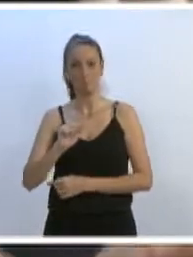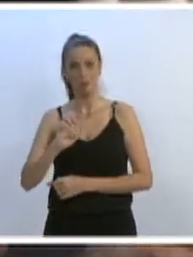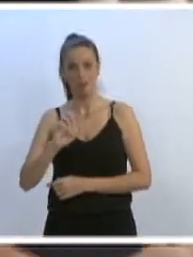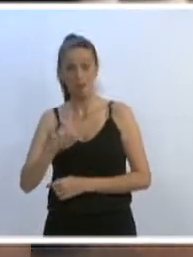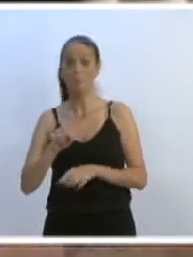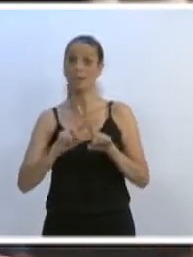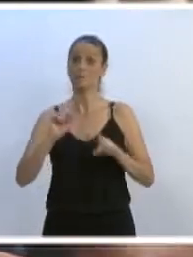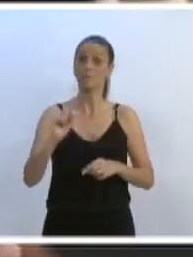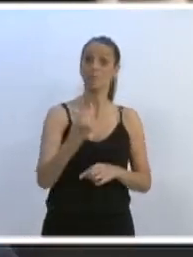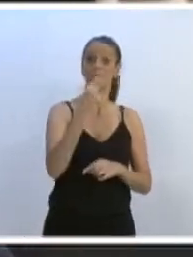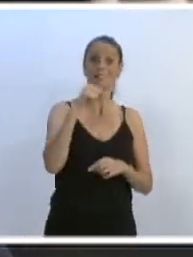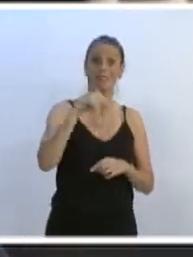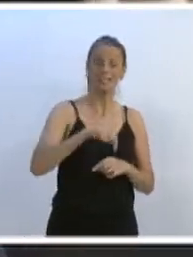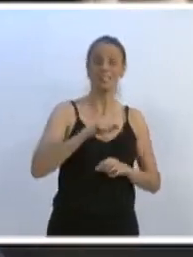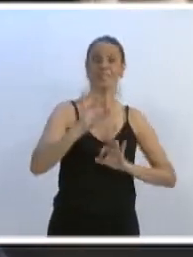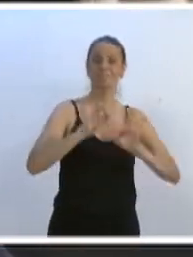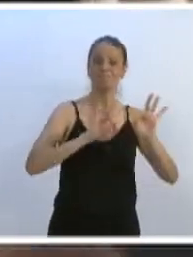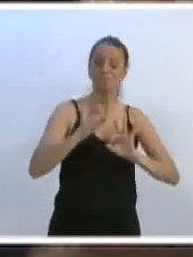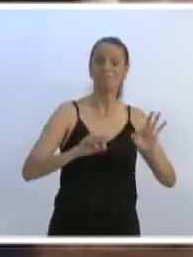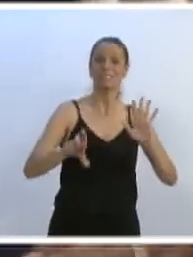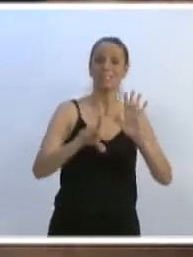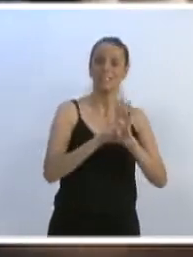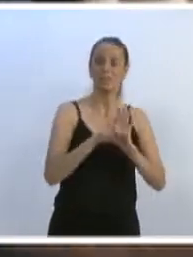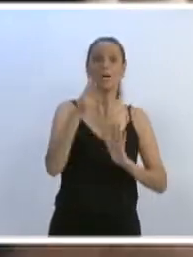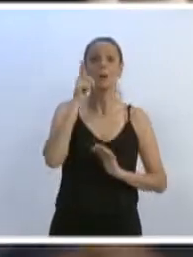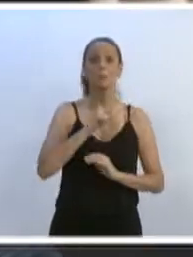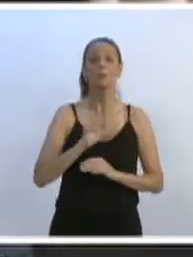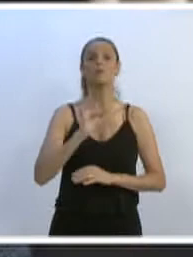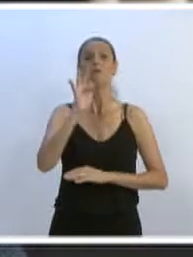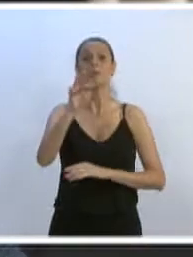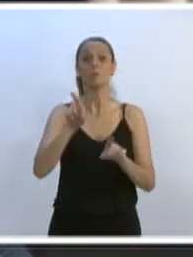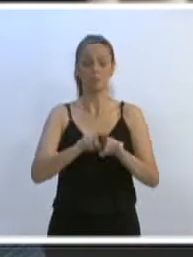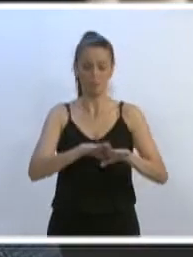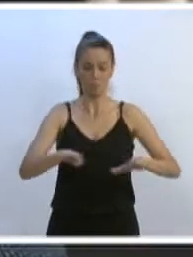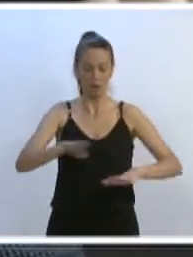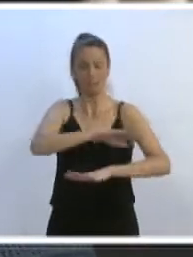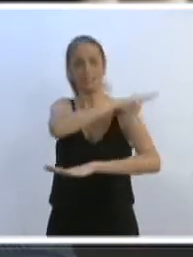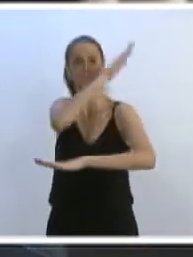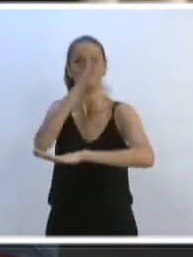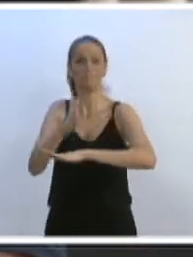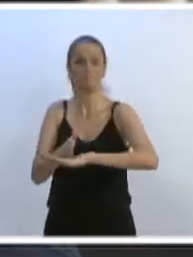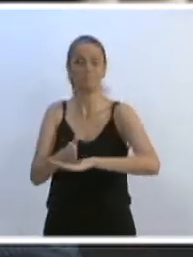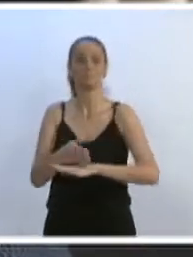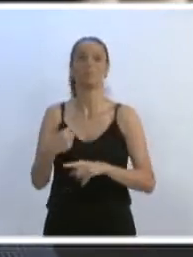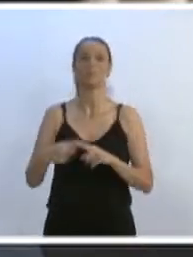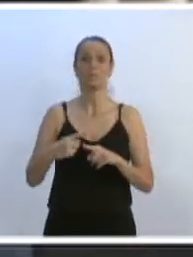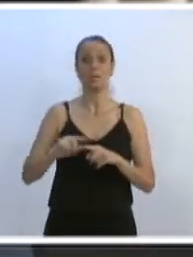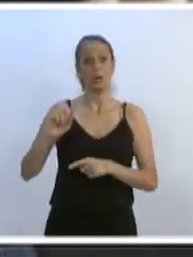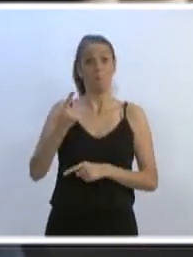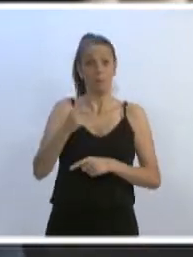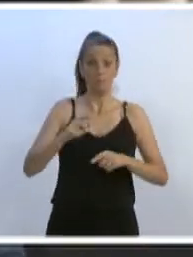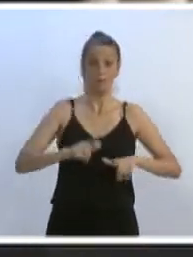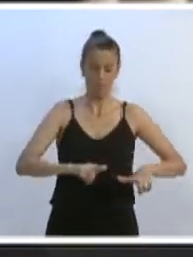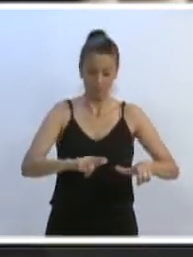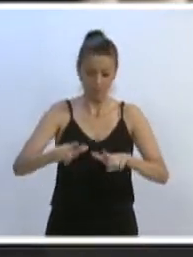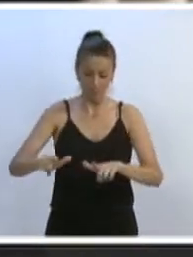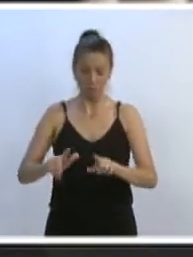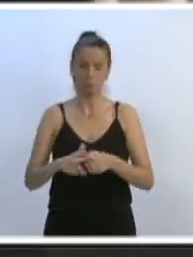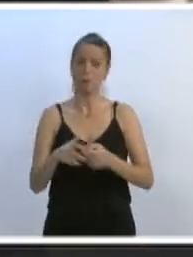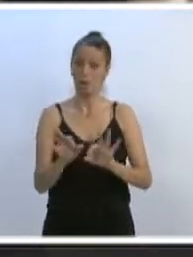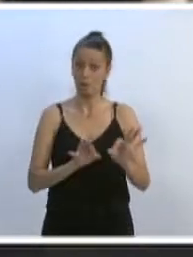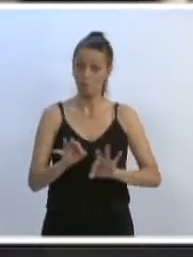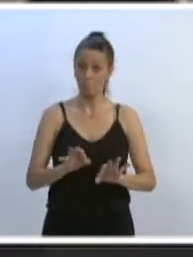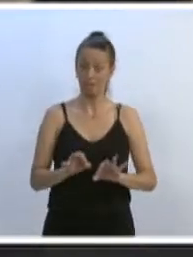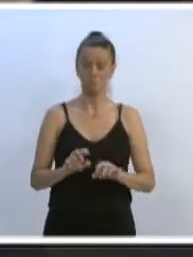questão legal para que realmente possa ser feita a cobertura futuramente a cobertura daquela quadra por quê ora se resolve o piso e na verdade nem dava de chamar aquilo de